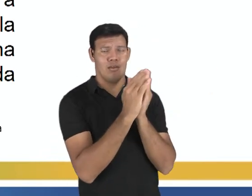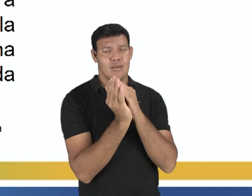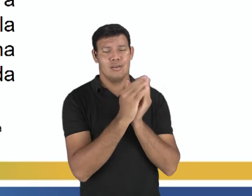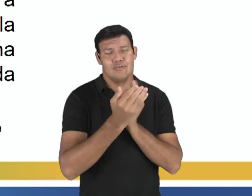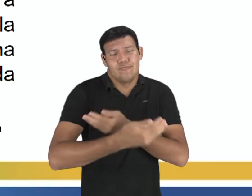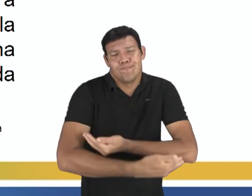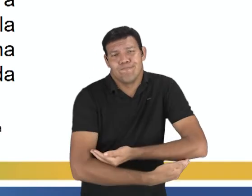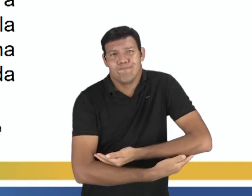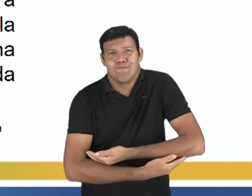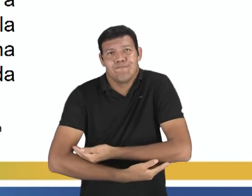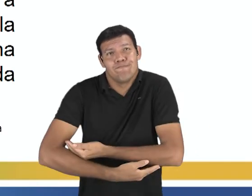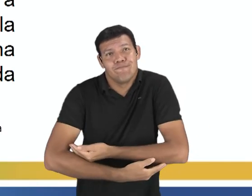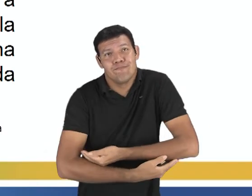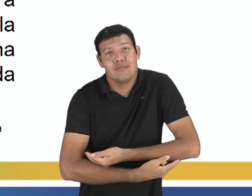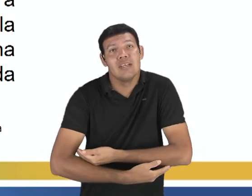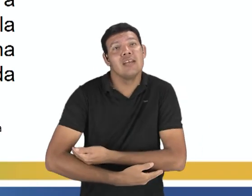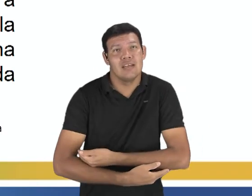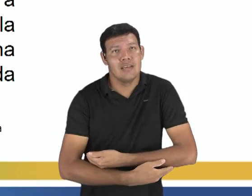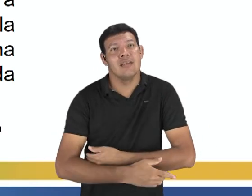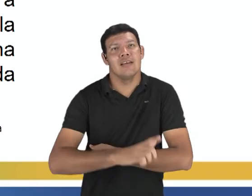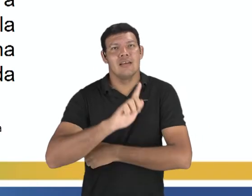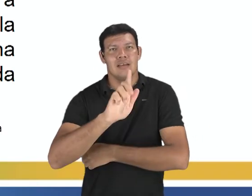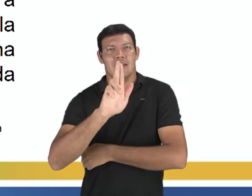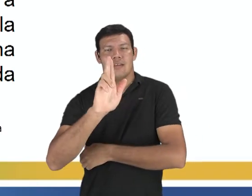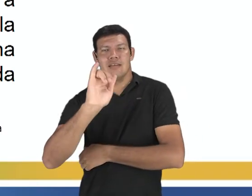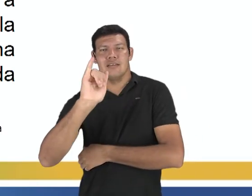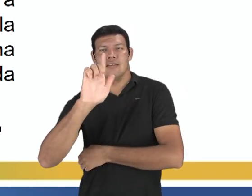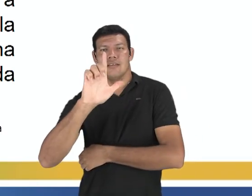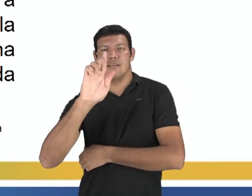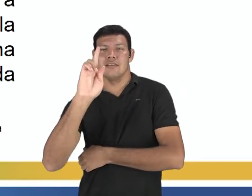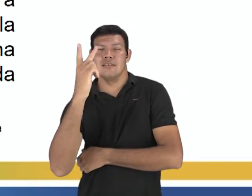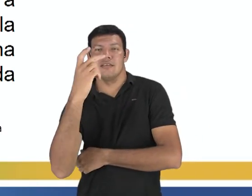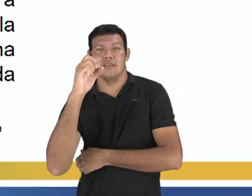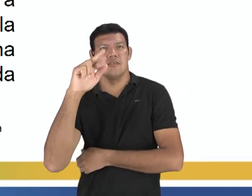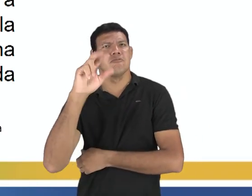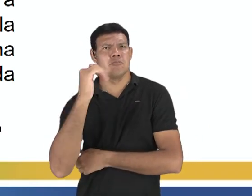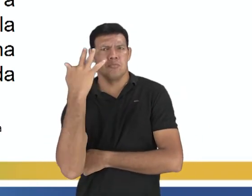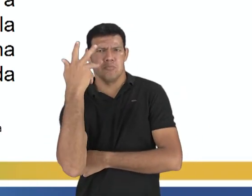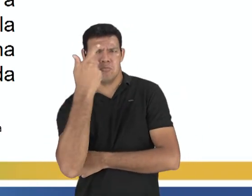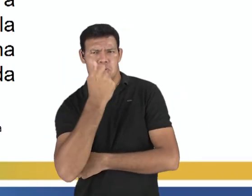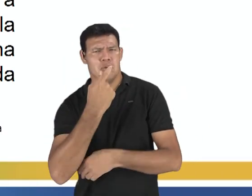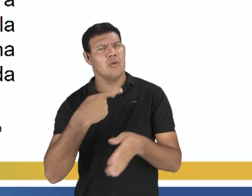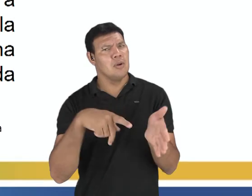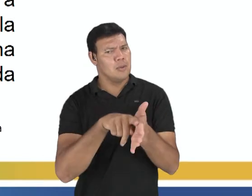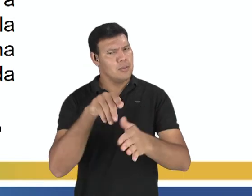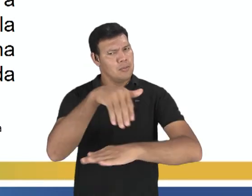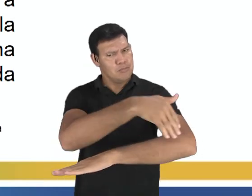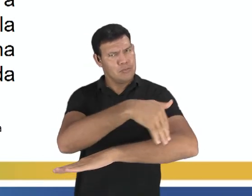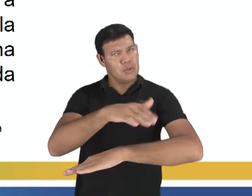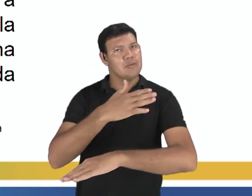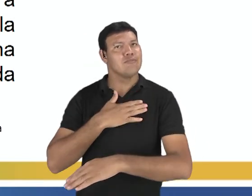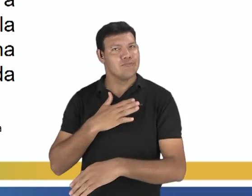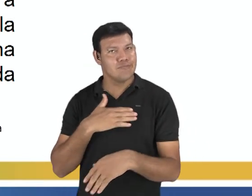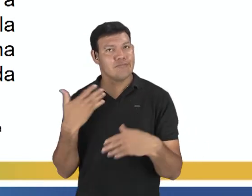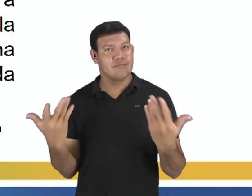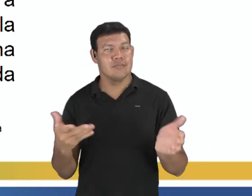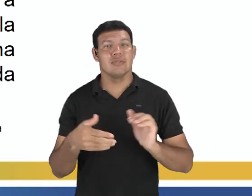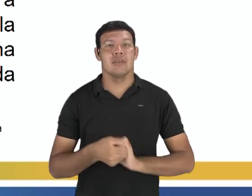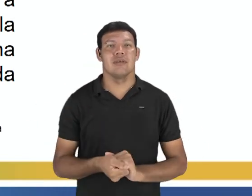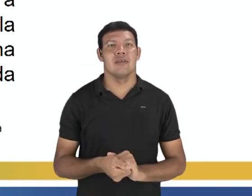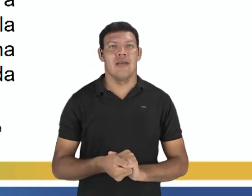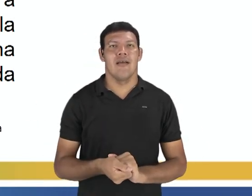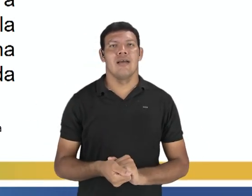boneca no colo. A Guilhermina é a boneca mais bonita da rua. Crianças, que texto